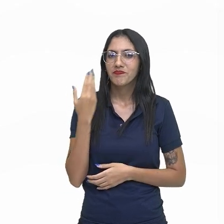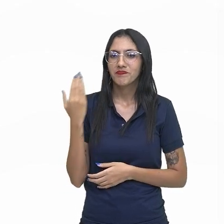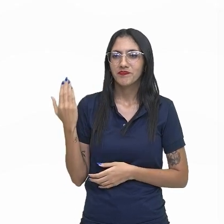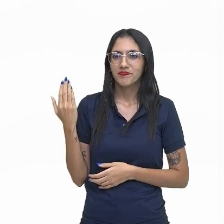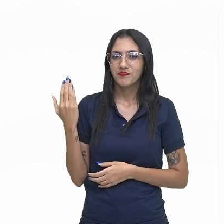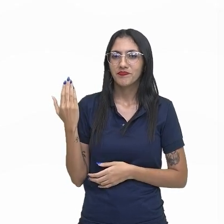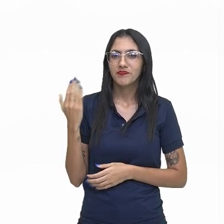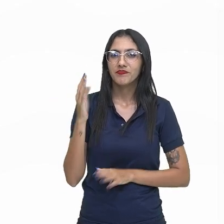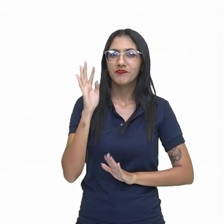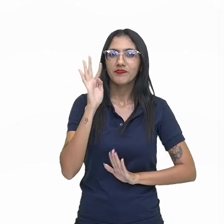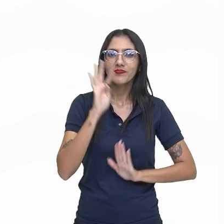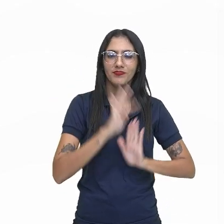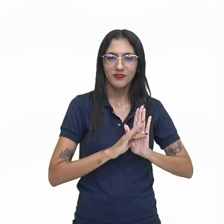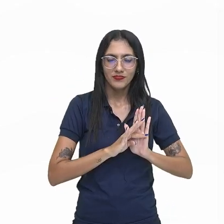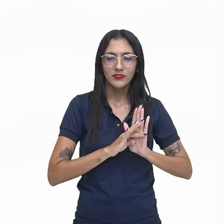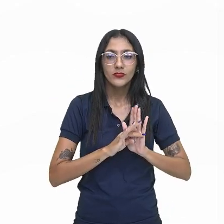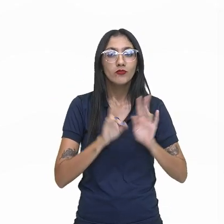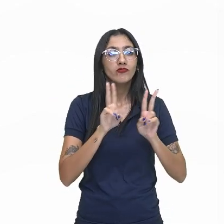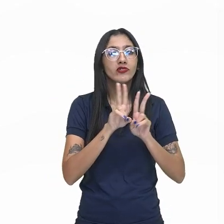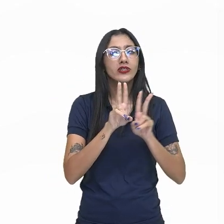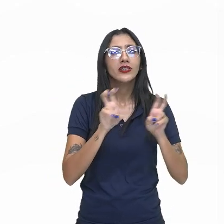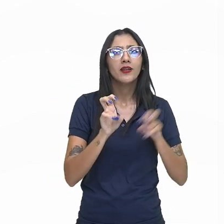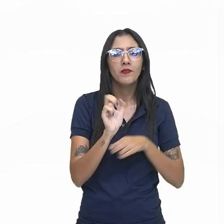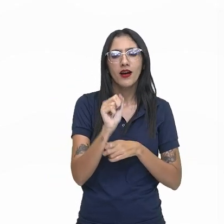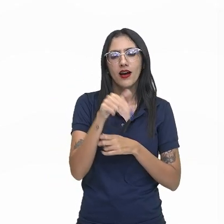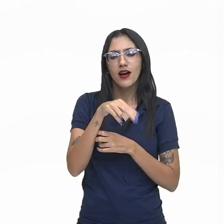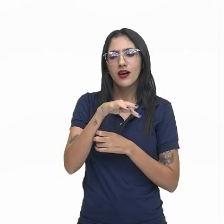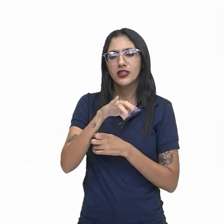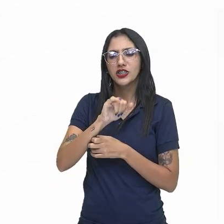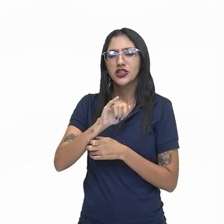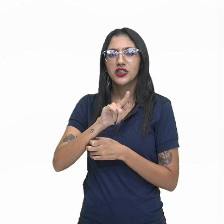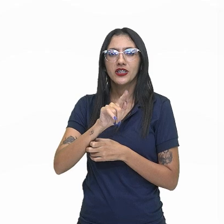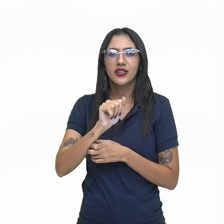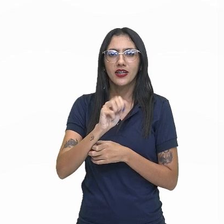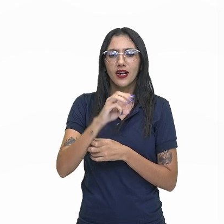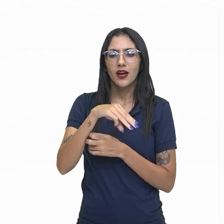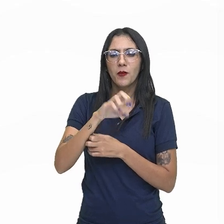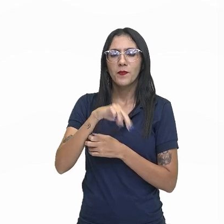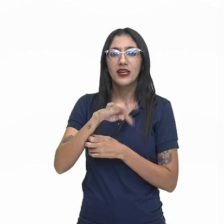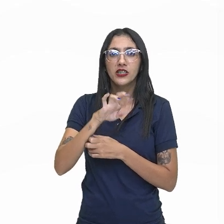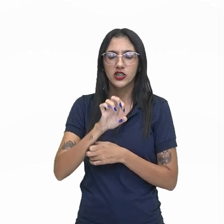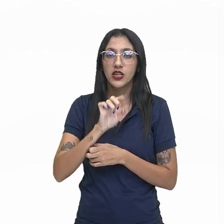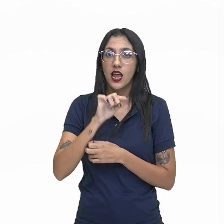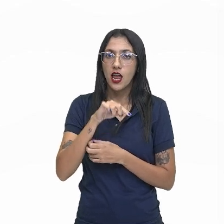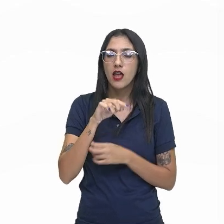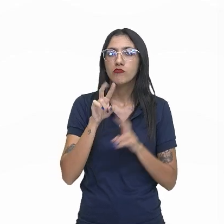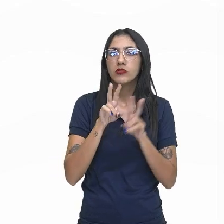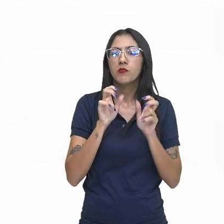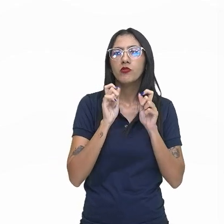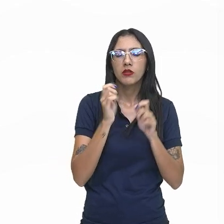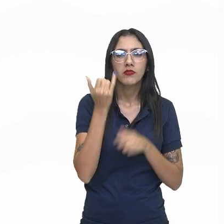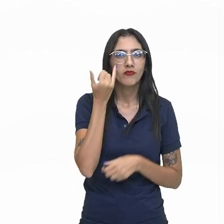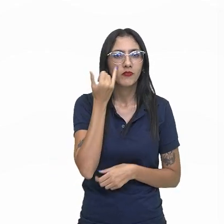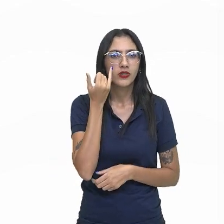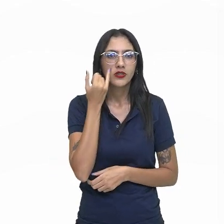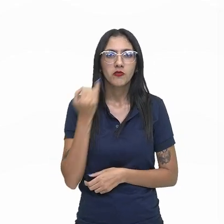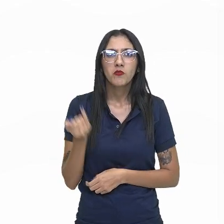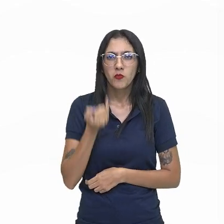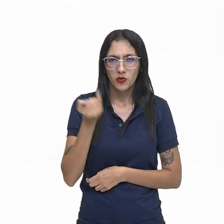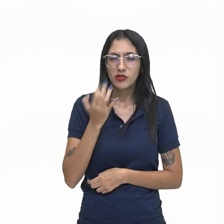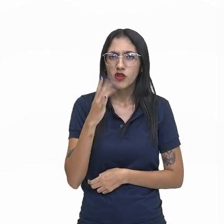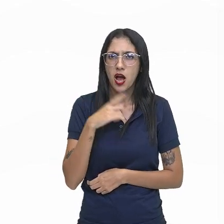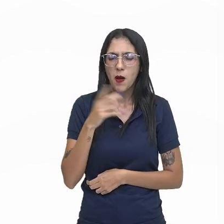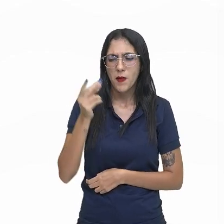Antigamente, né, até o título ele já traz uma informação importante, né, que já foi há